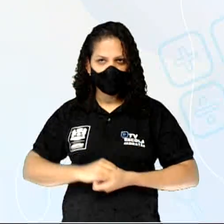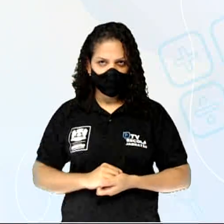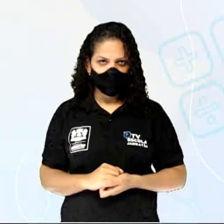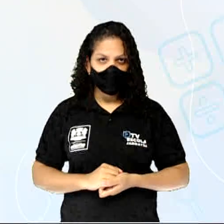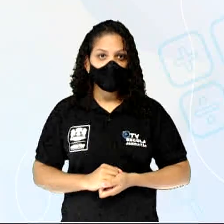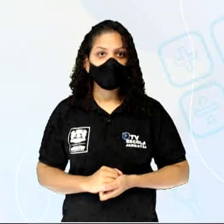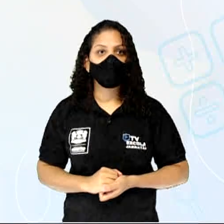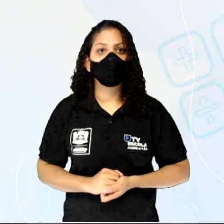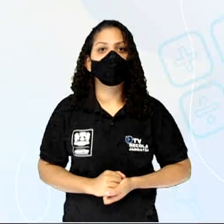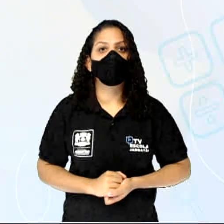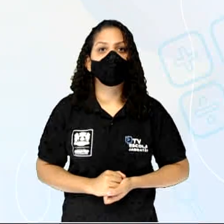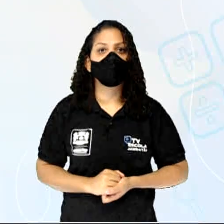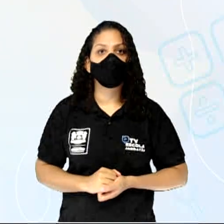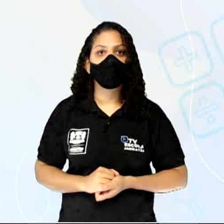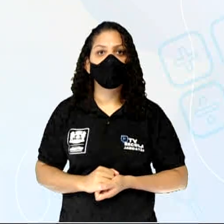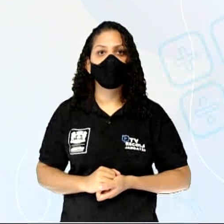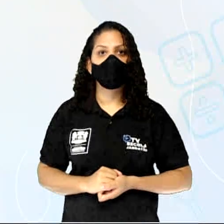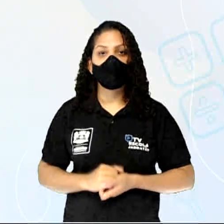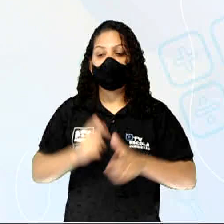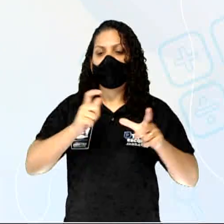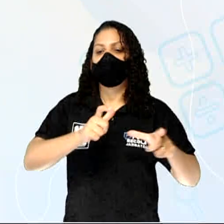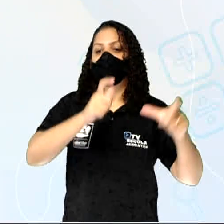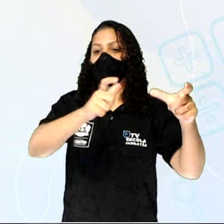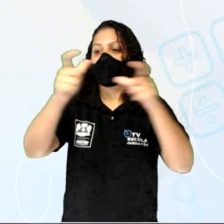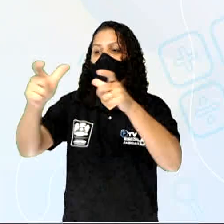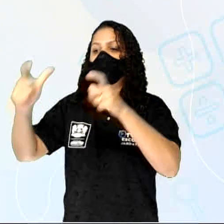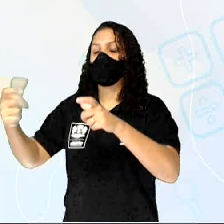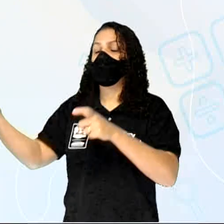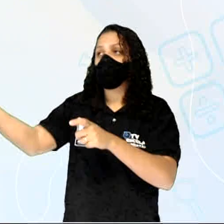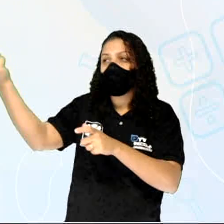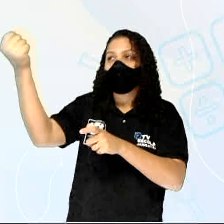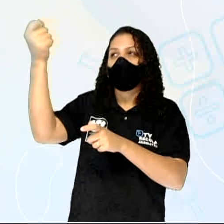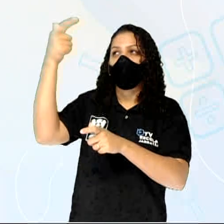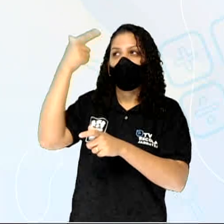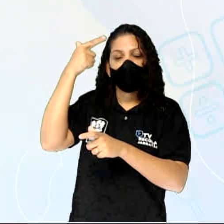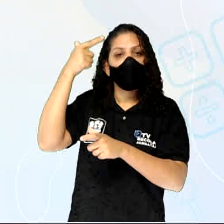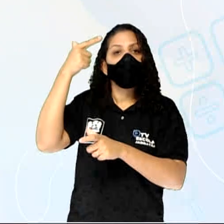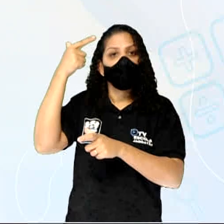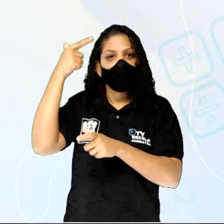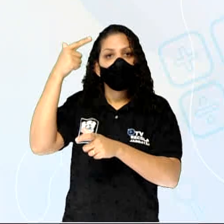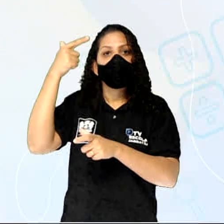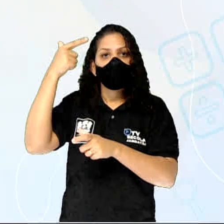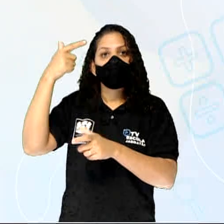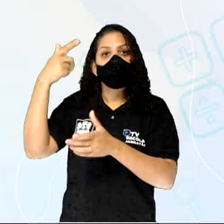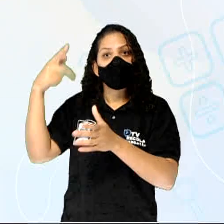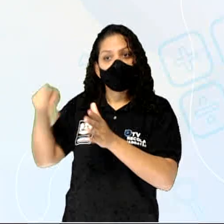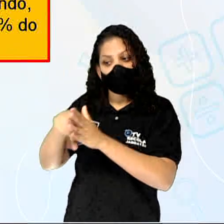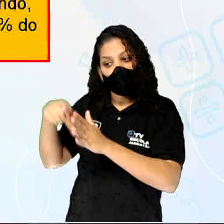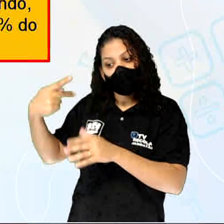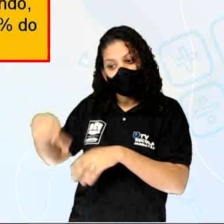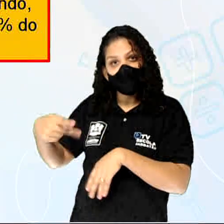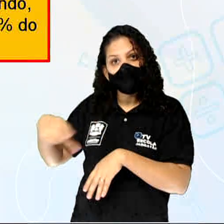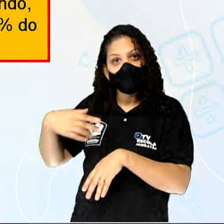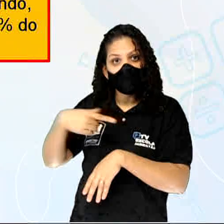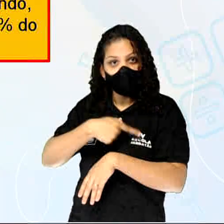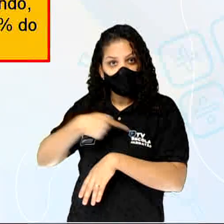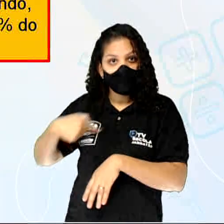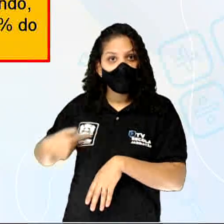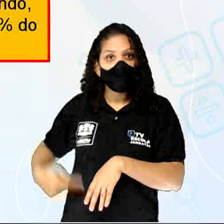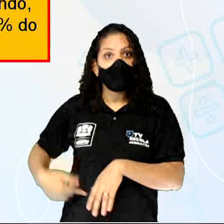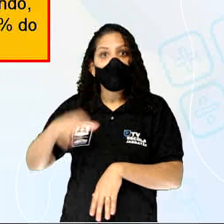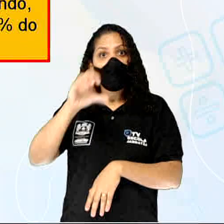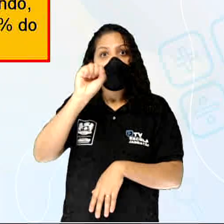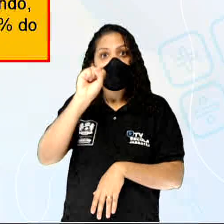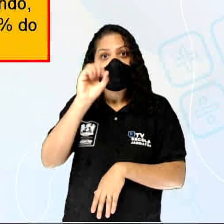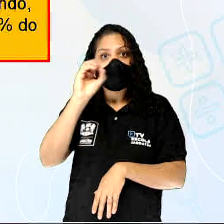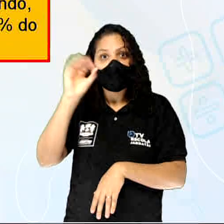Painéis solares, a China representando 80% do resto do mundo. Lâmpadas